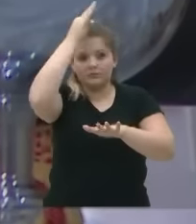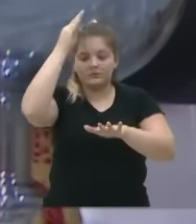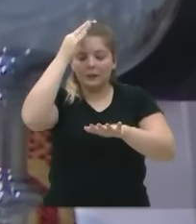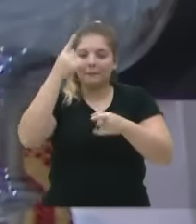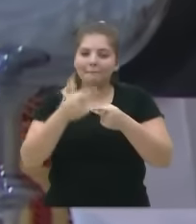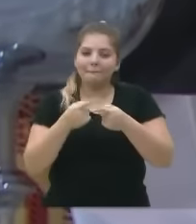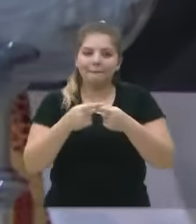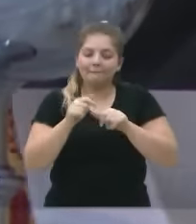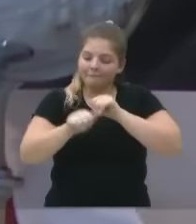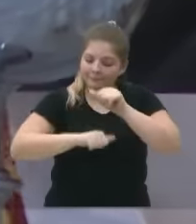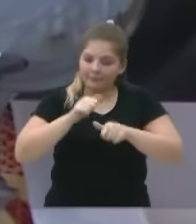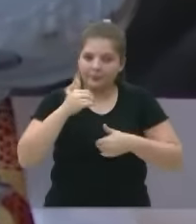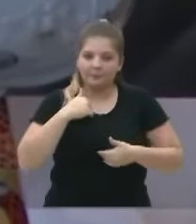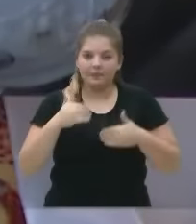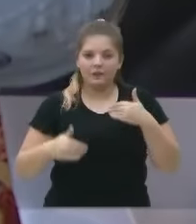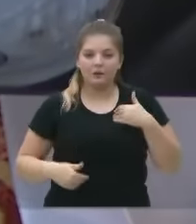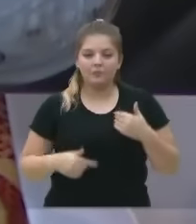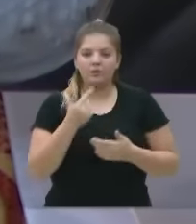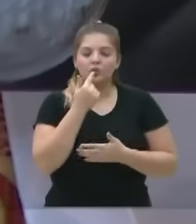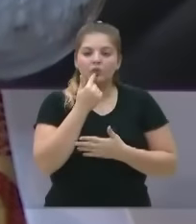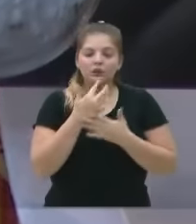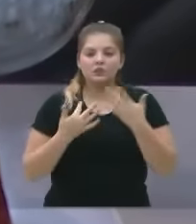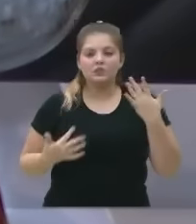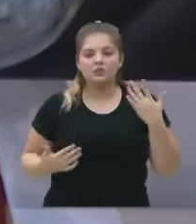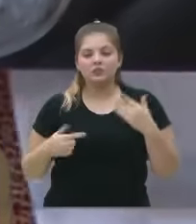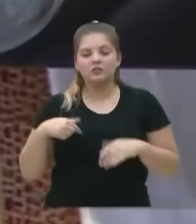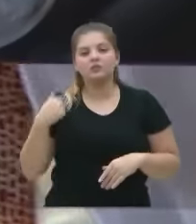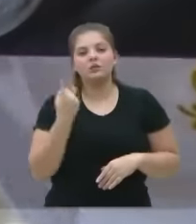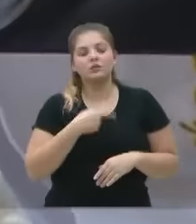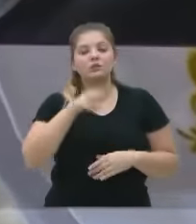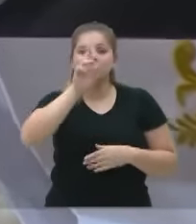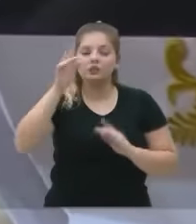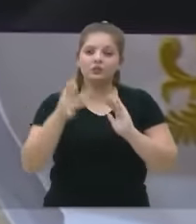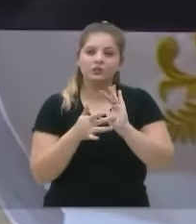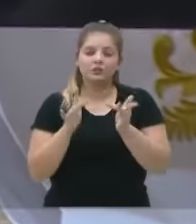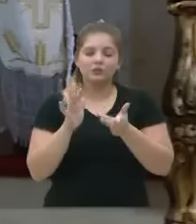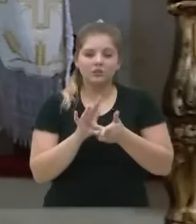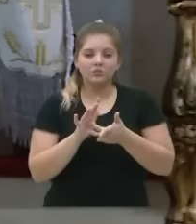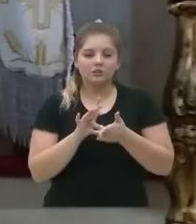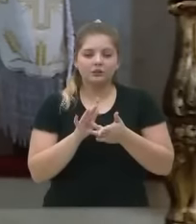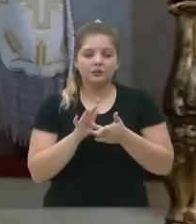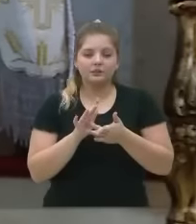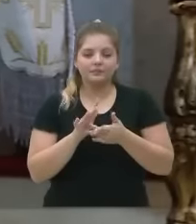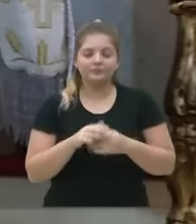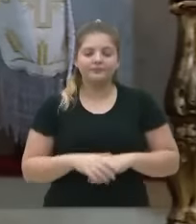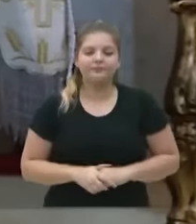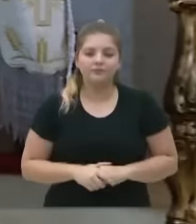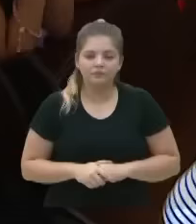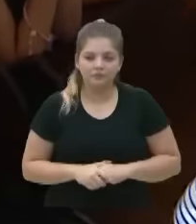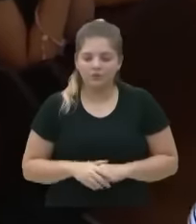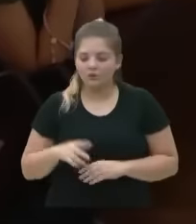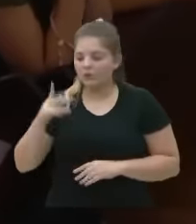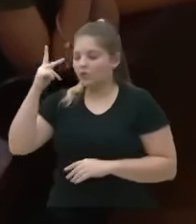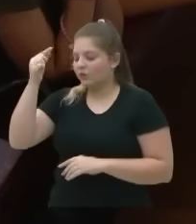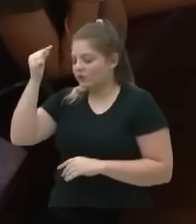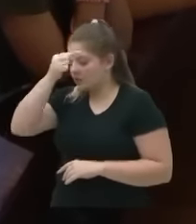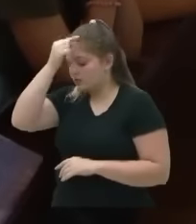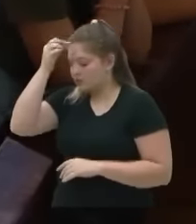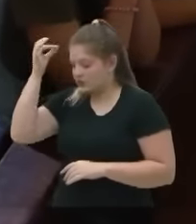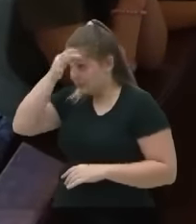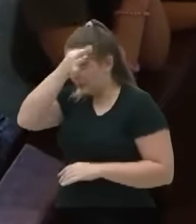a fim de que se tornem para nós o corpo, o sangue de nosso Senhor Jesus Cristo. Enviai o